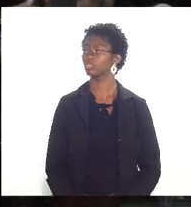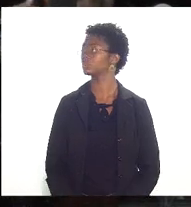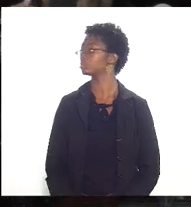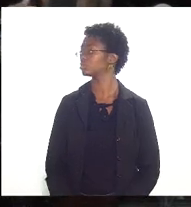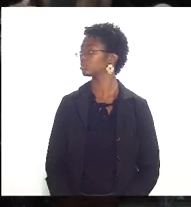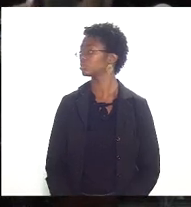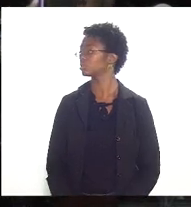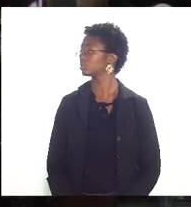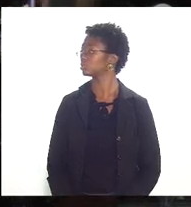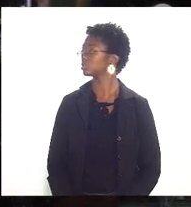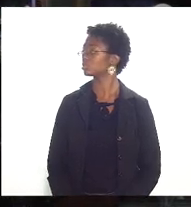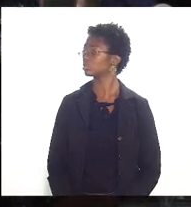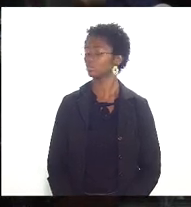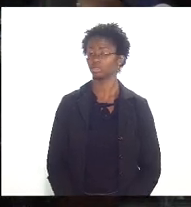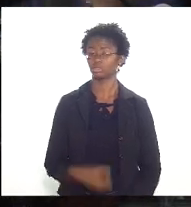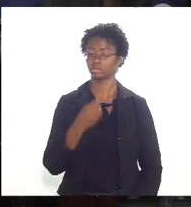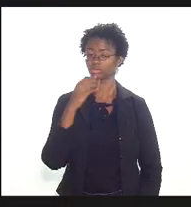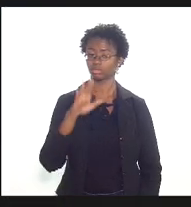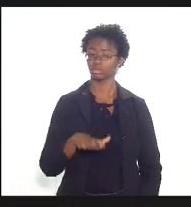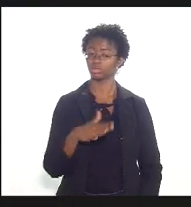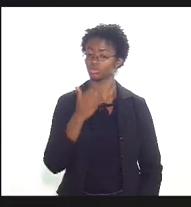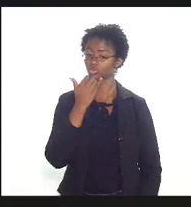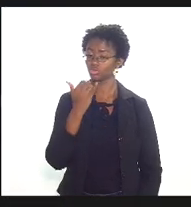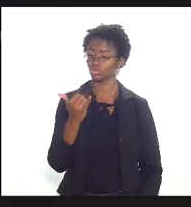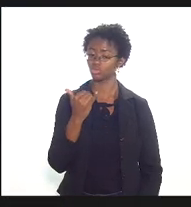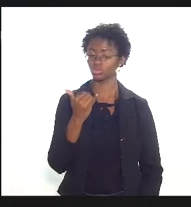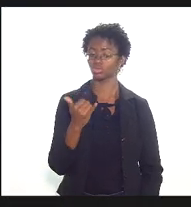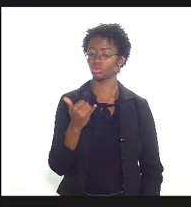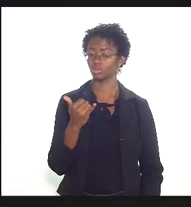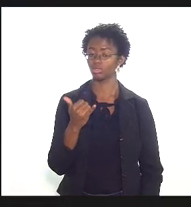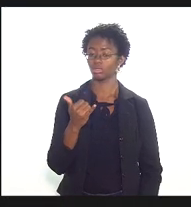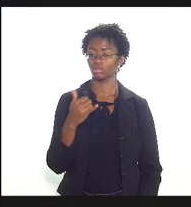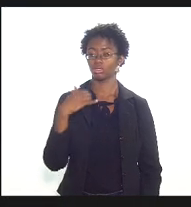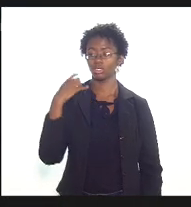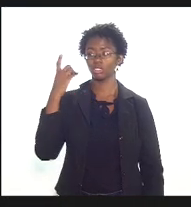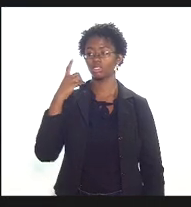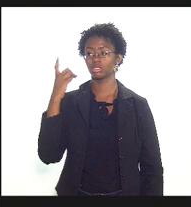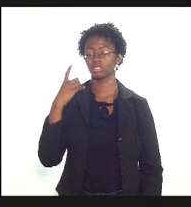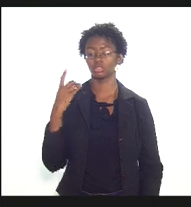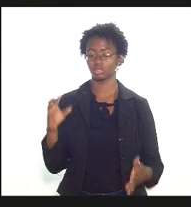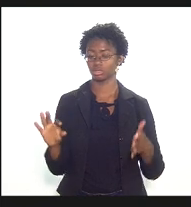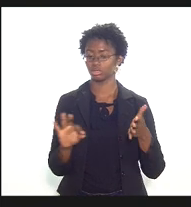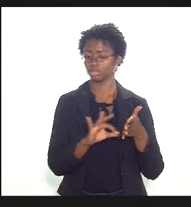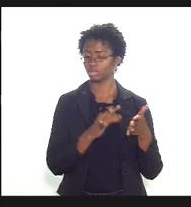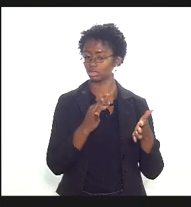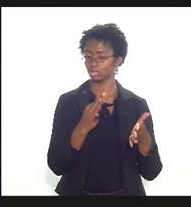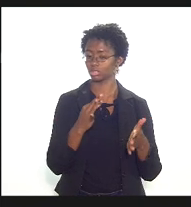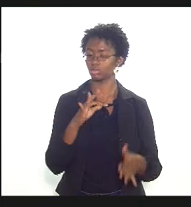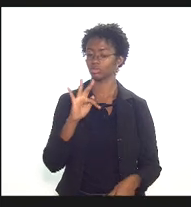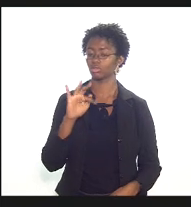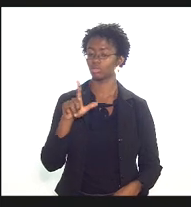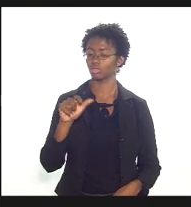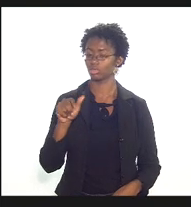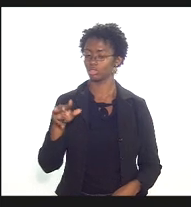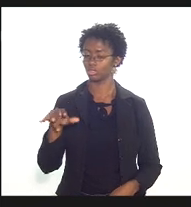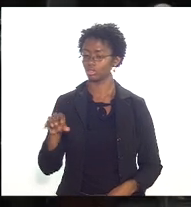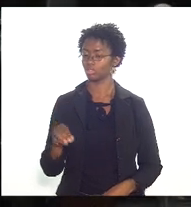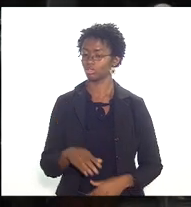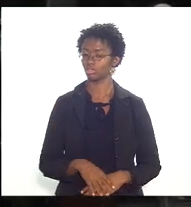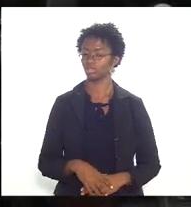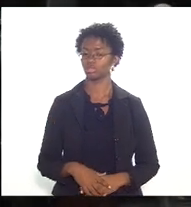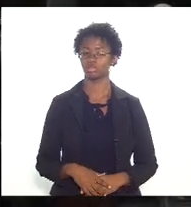boa tarde desculpa não escrevi um favor Deputado Marcio Roberto Flávio serafini desculpa de fazer marcações